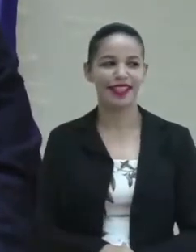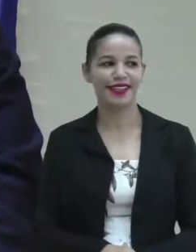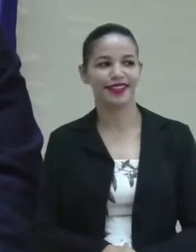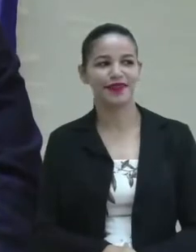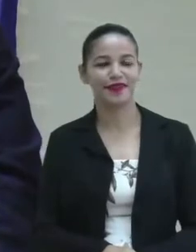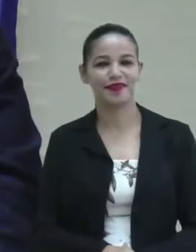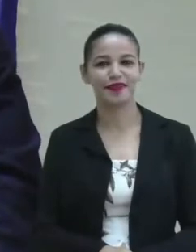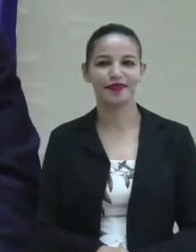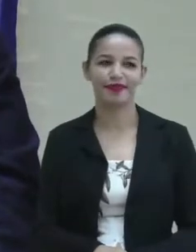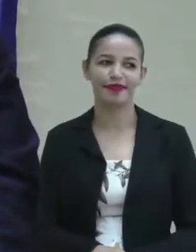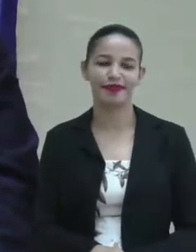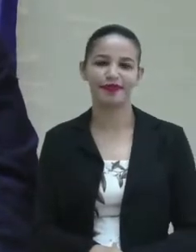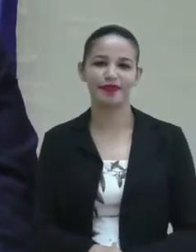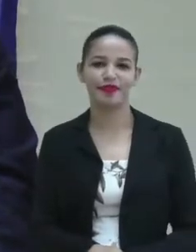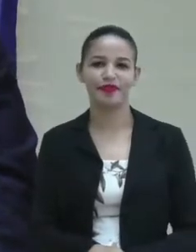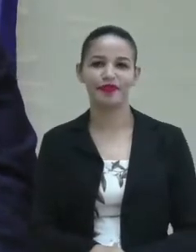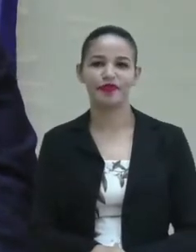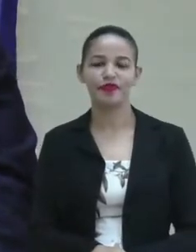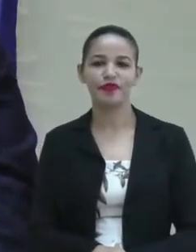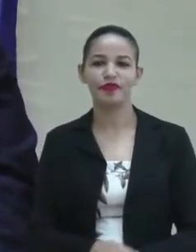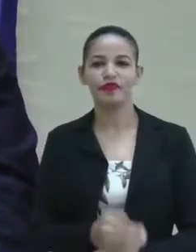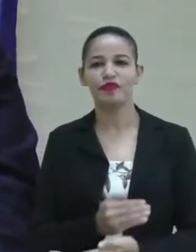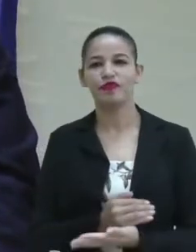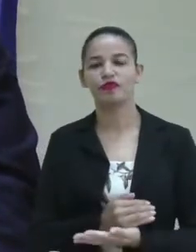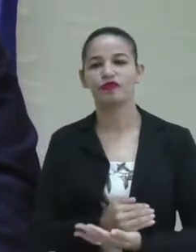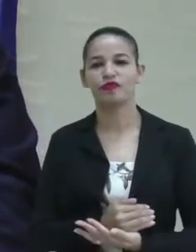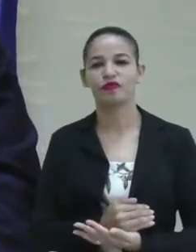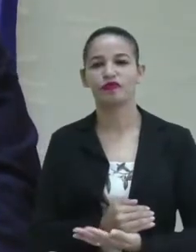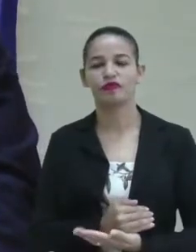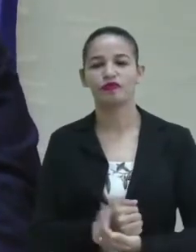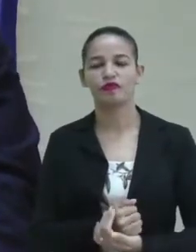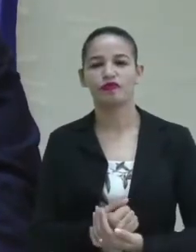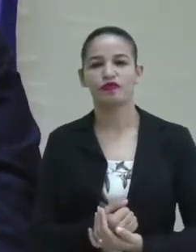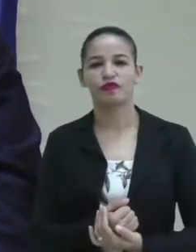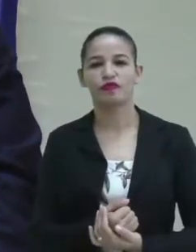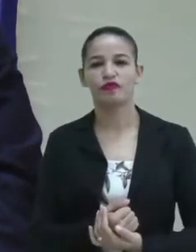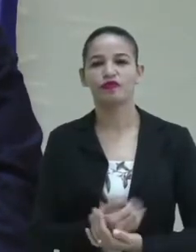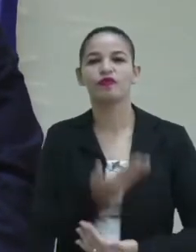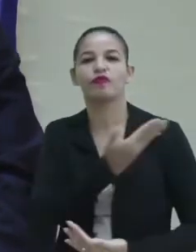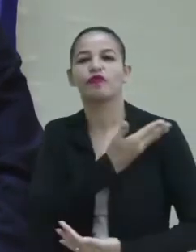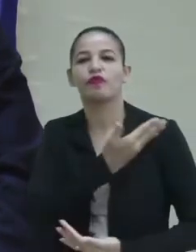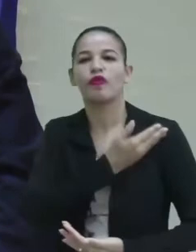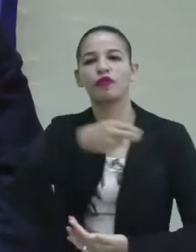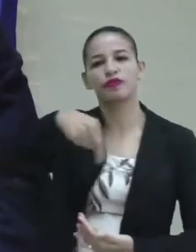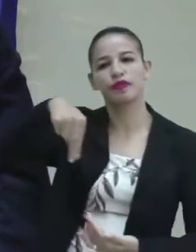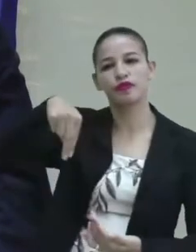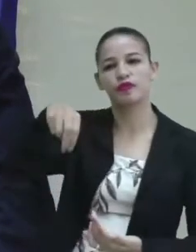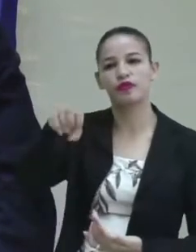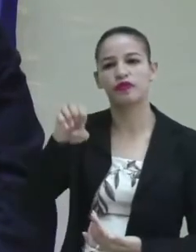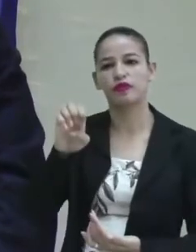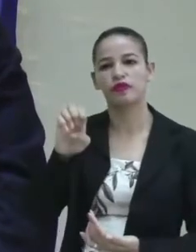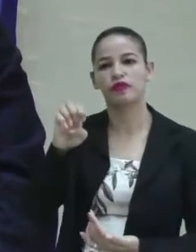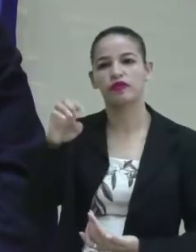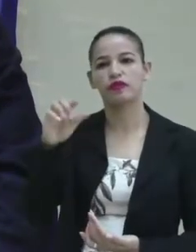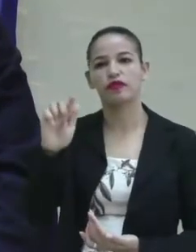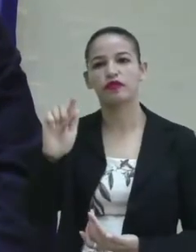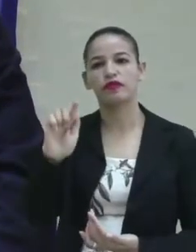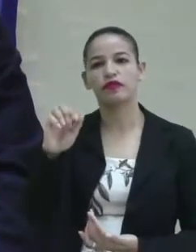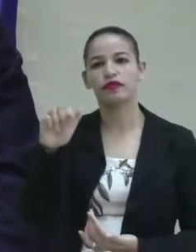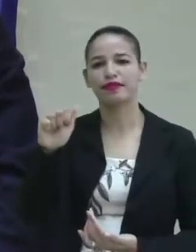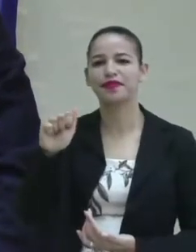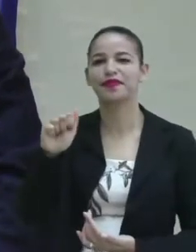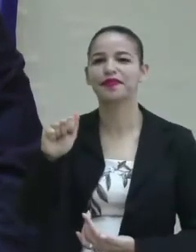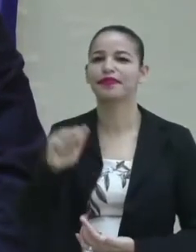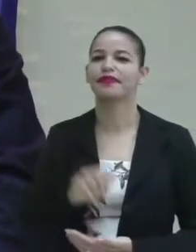na Pimenta, todos que fazem aquela comunidade, nosso amigo Negro Edileuza, que no dia de ontem, né,